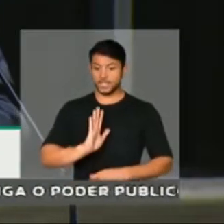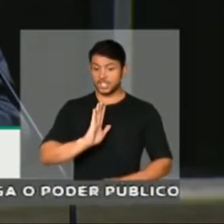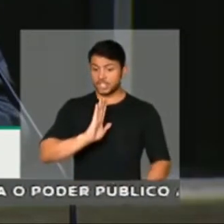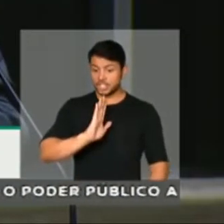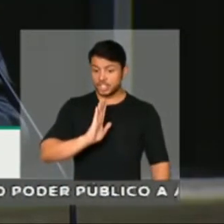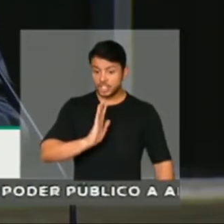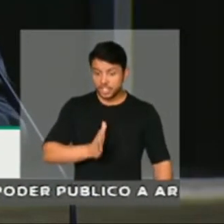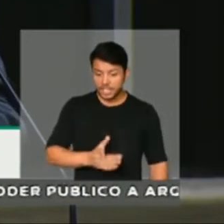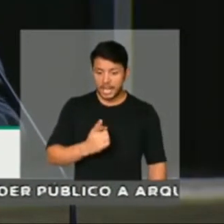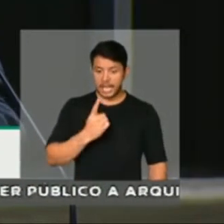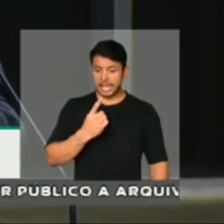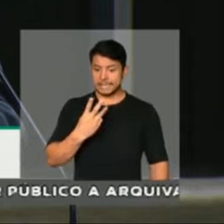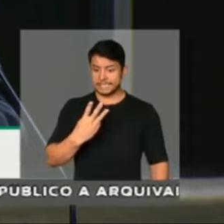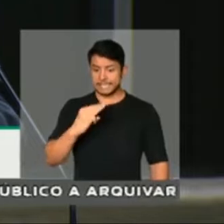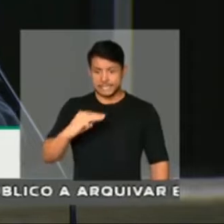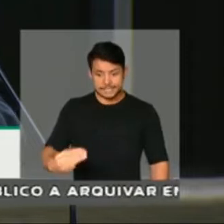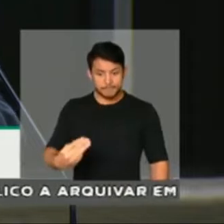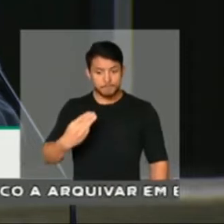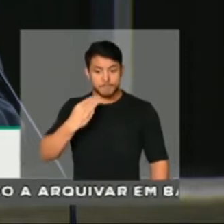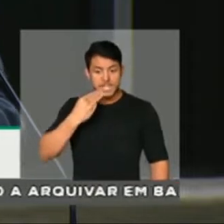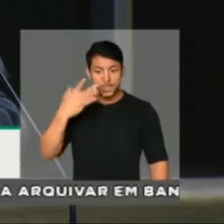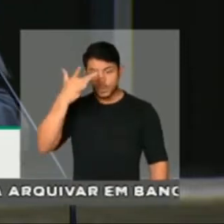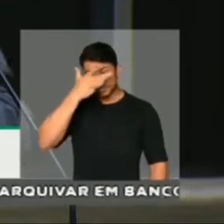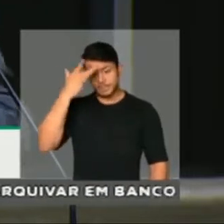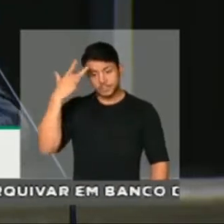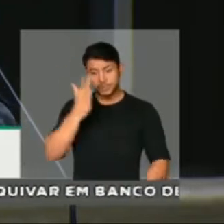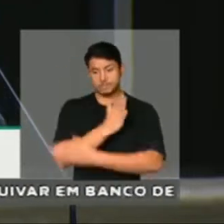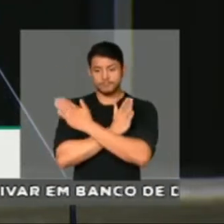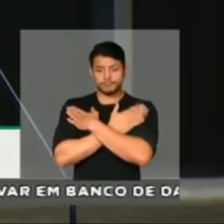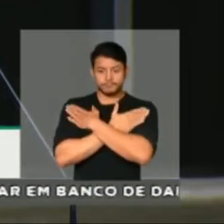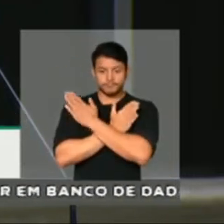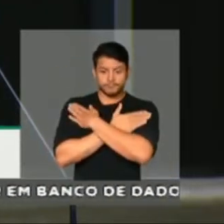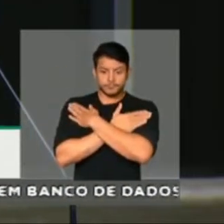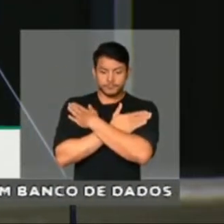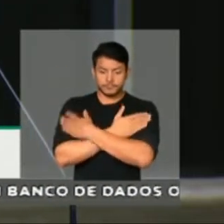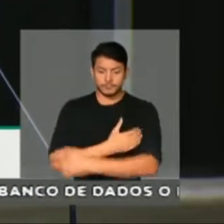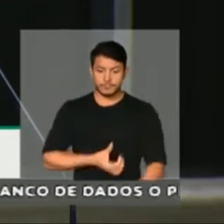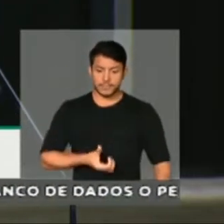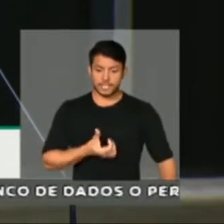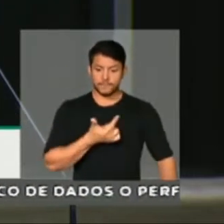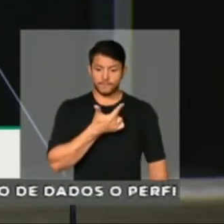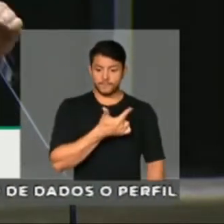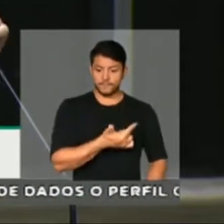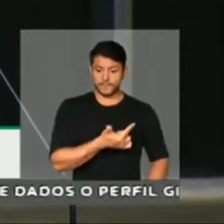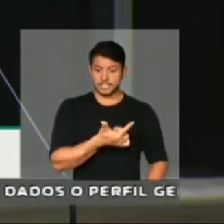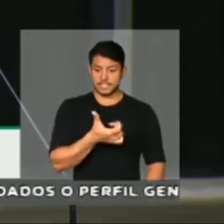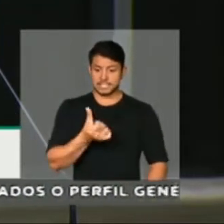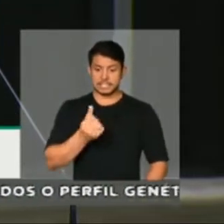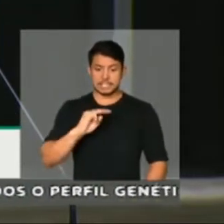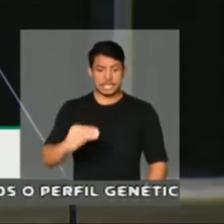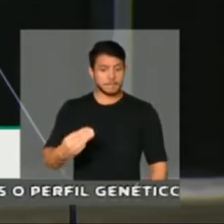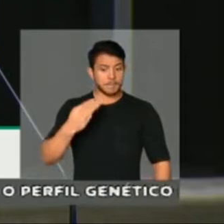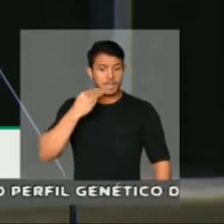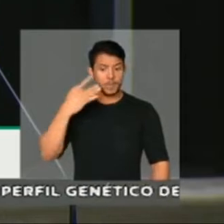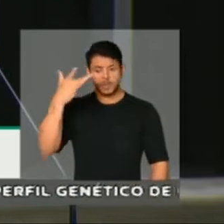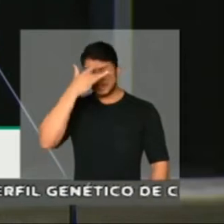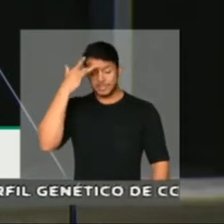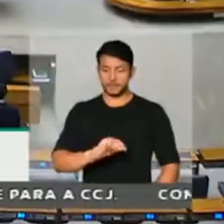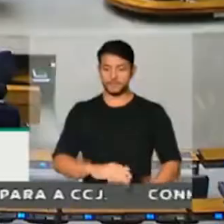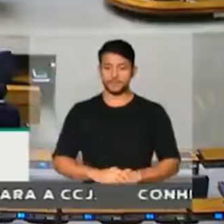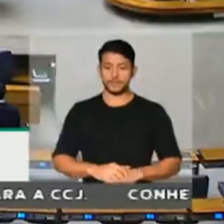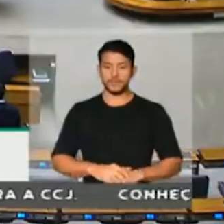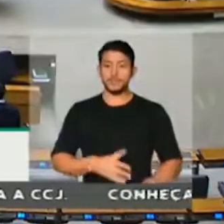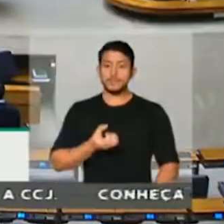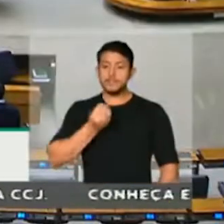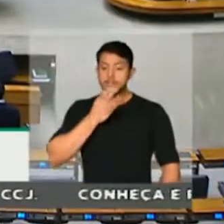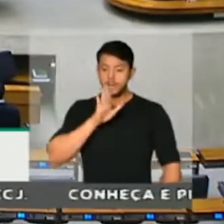13 milhões de desempregados, são 26 milhões abaixo da linha da pobreza.